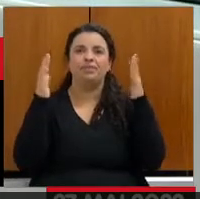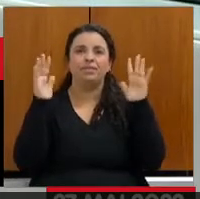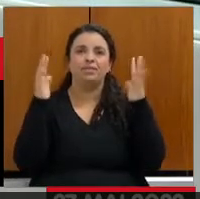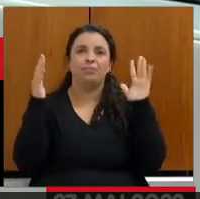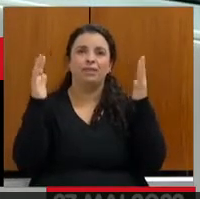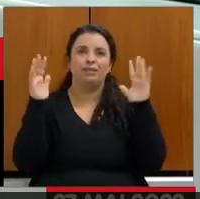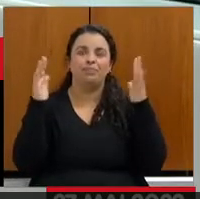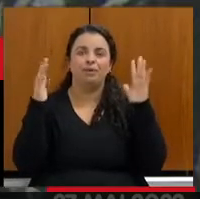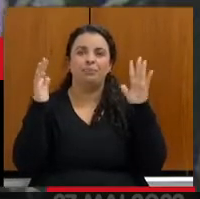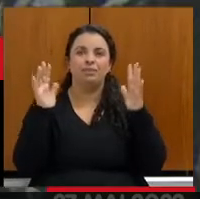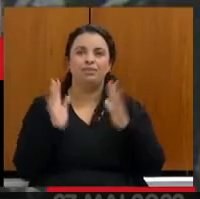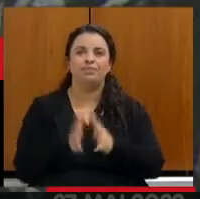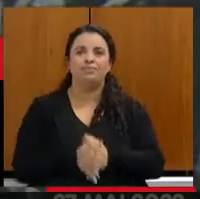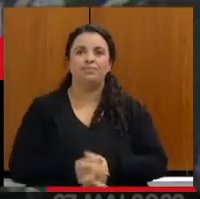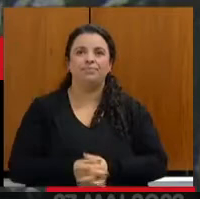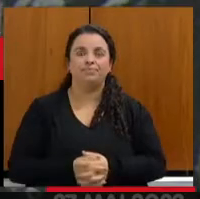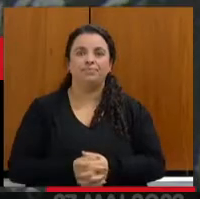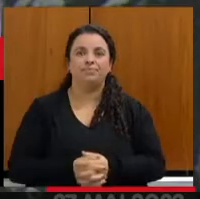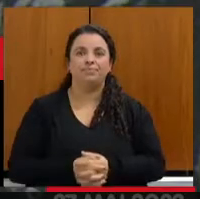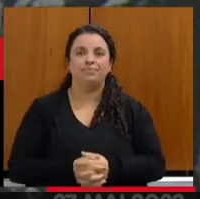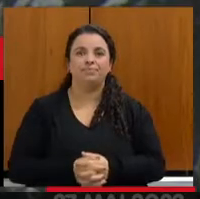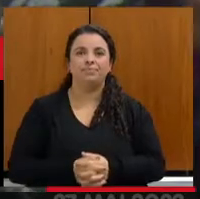E aí